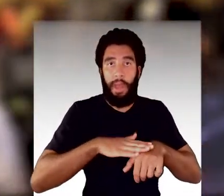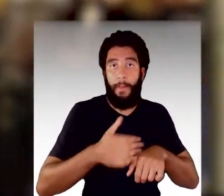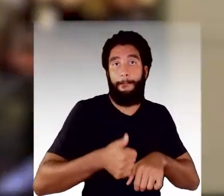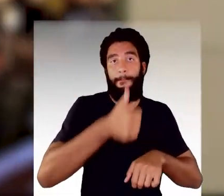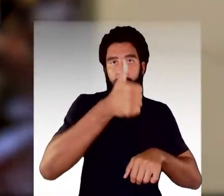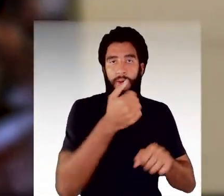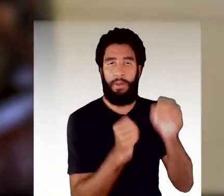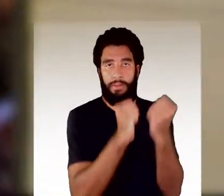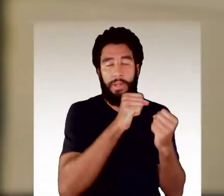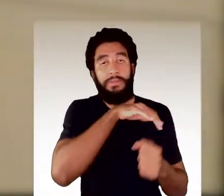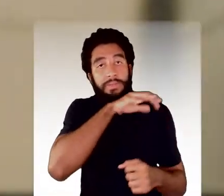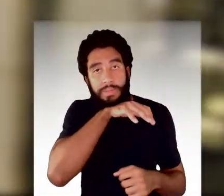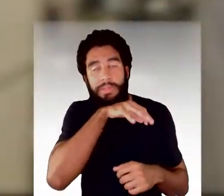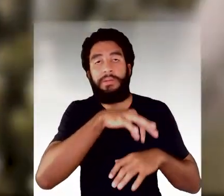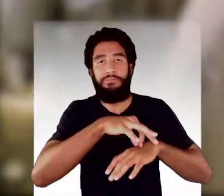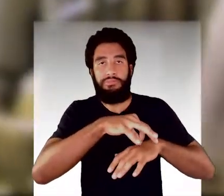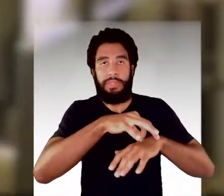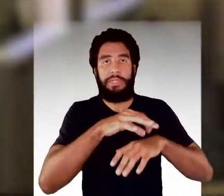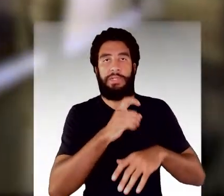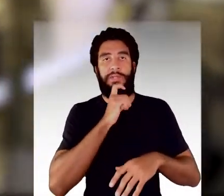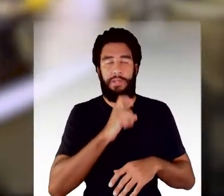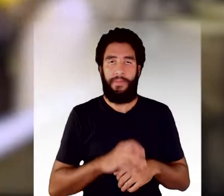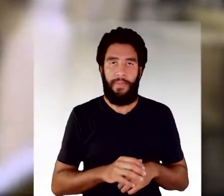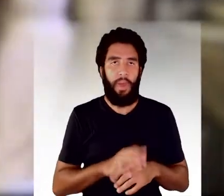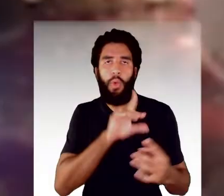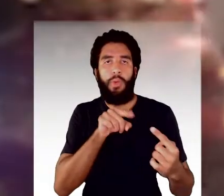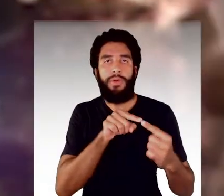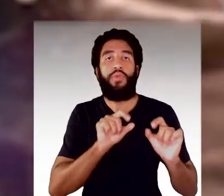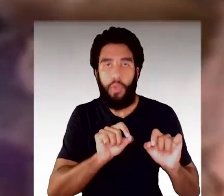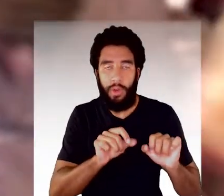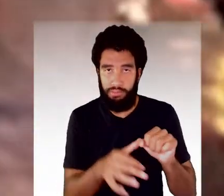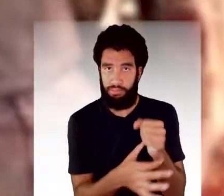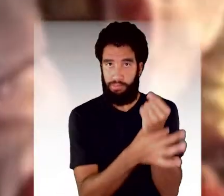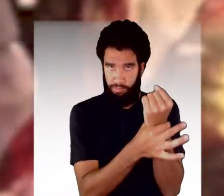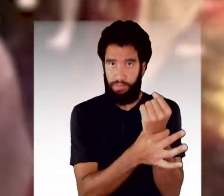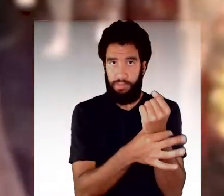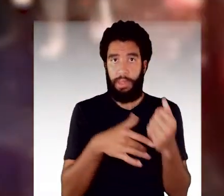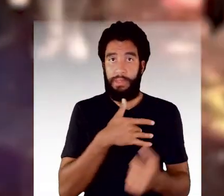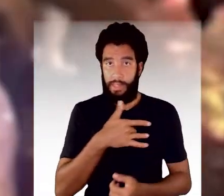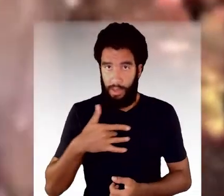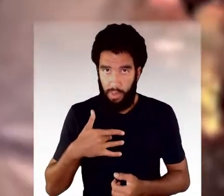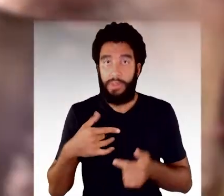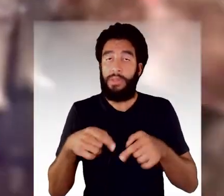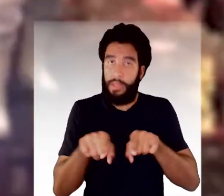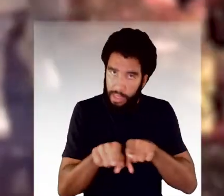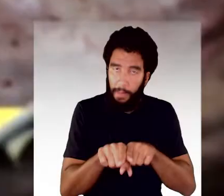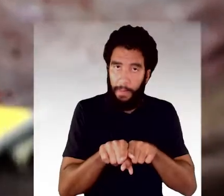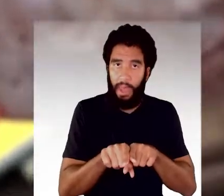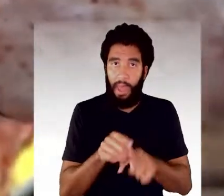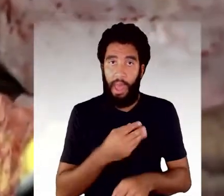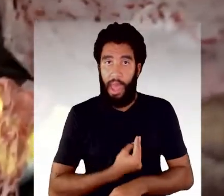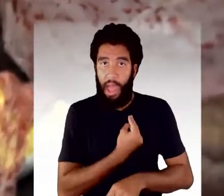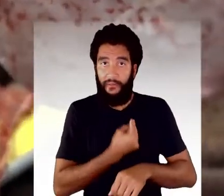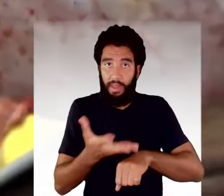de trabalho em empresas de abate e processamento de carnes e derivados, uma forma de garantir a segurança, a saúde